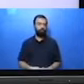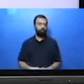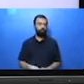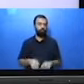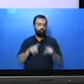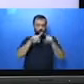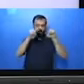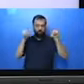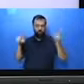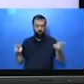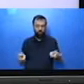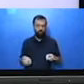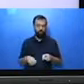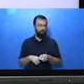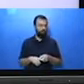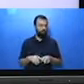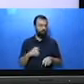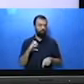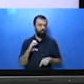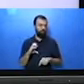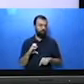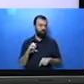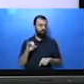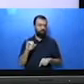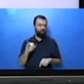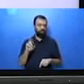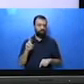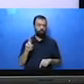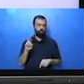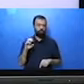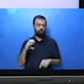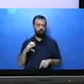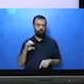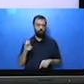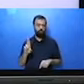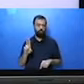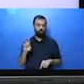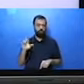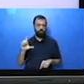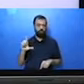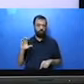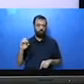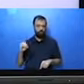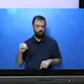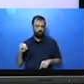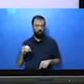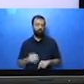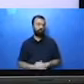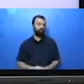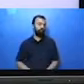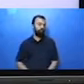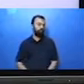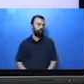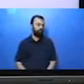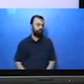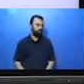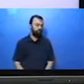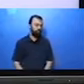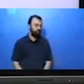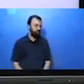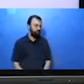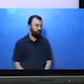O que é esse? É um círculo. É uma forma plana